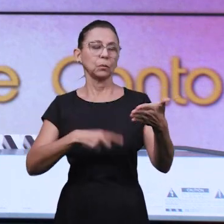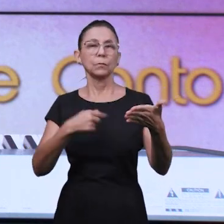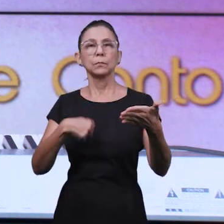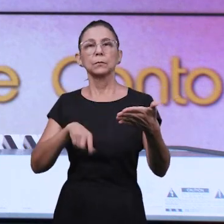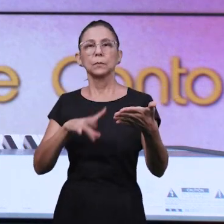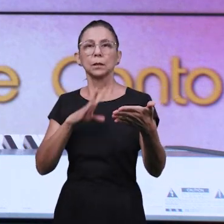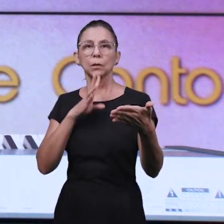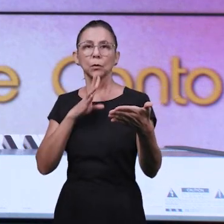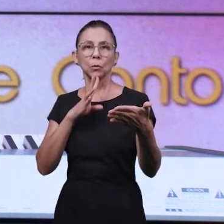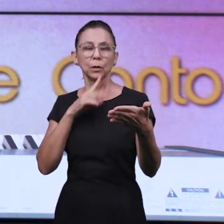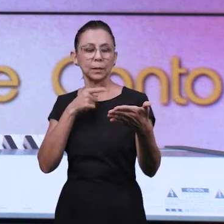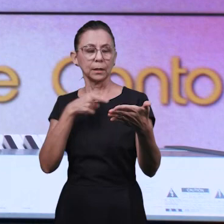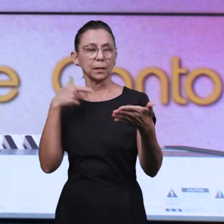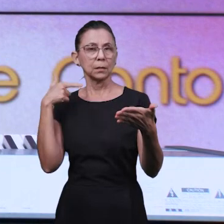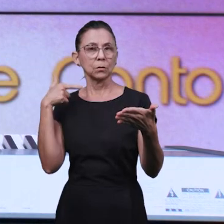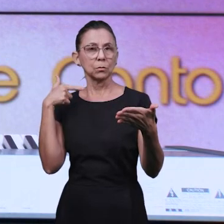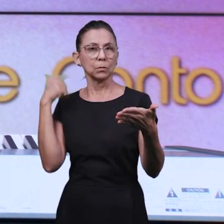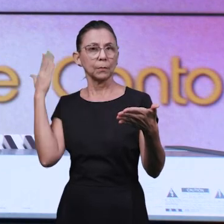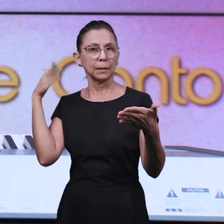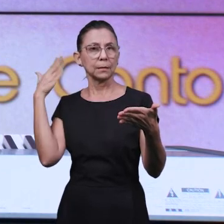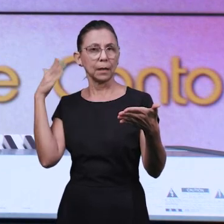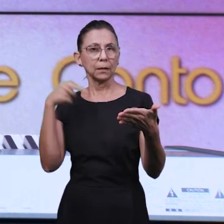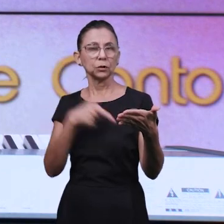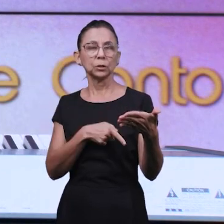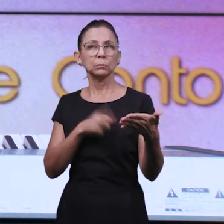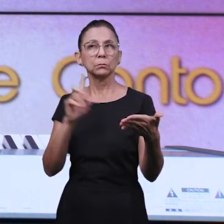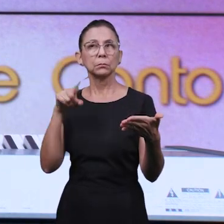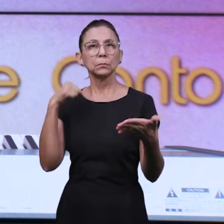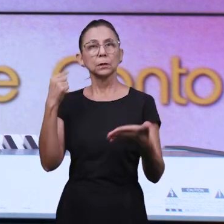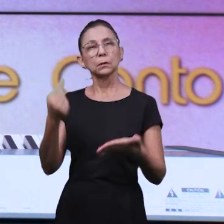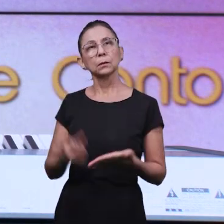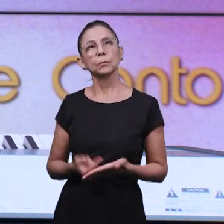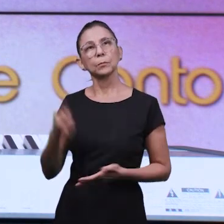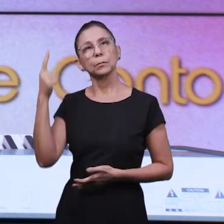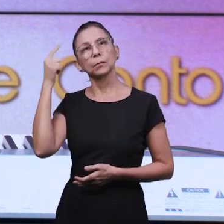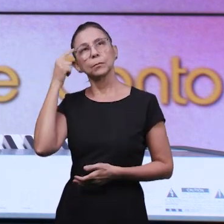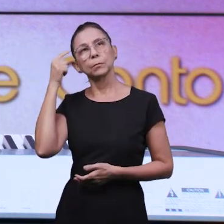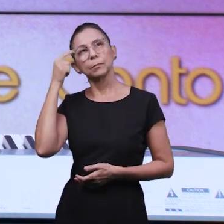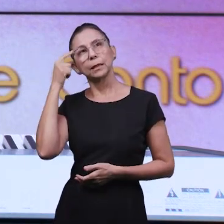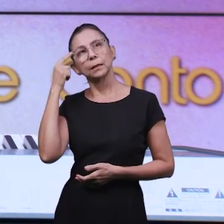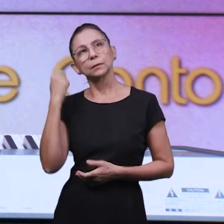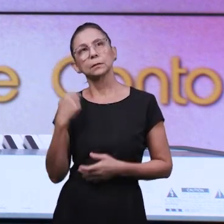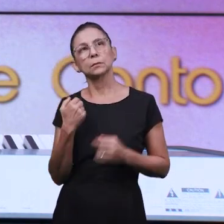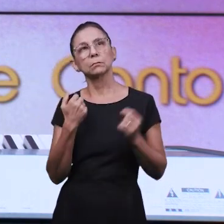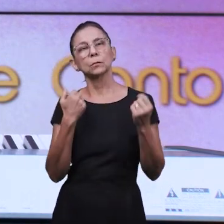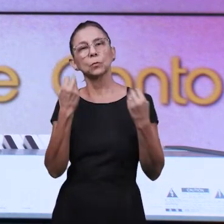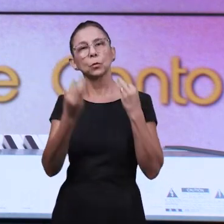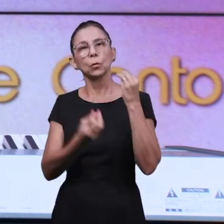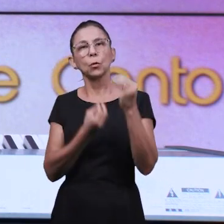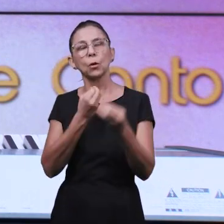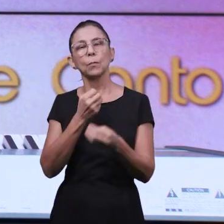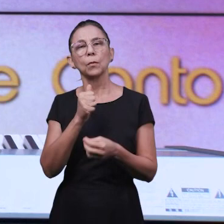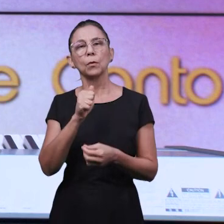eu conheço a mensagem desse hino, depois eu penso os lugares que eu vou poder